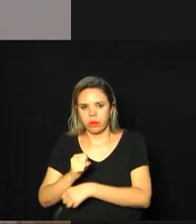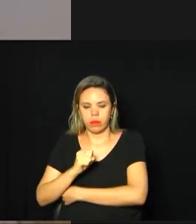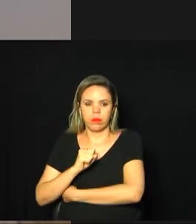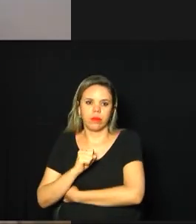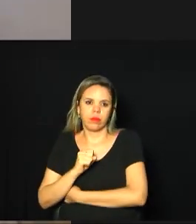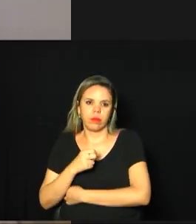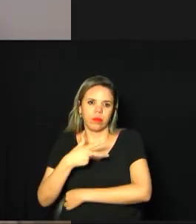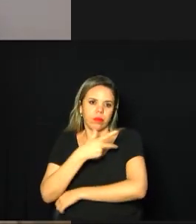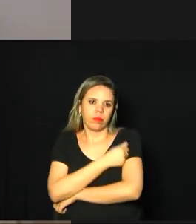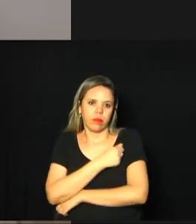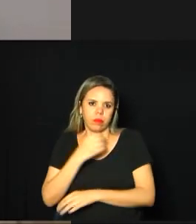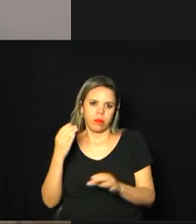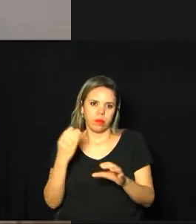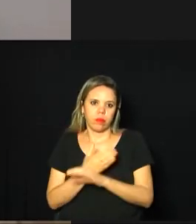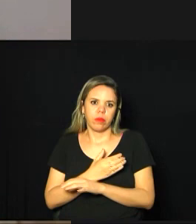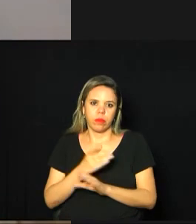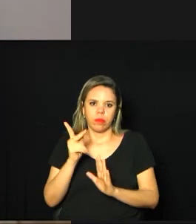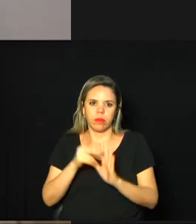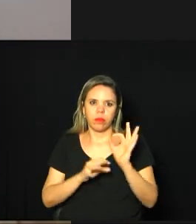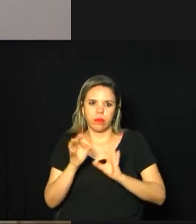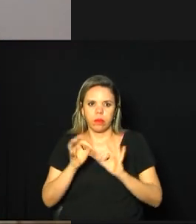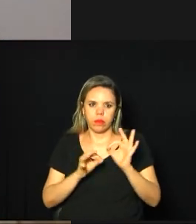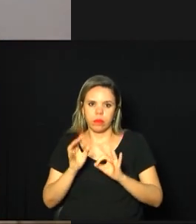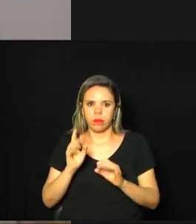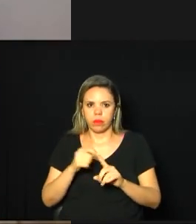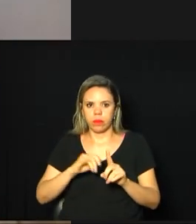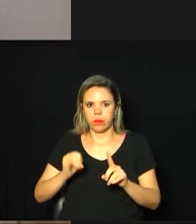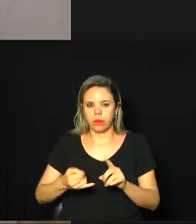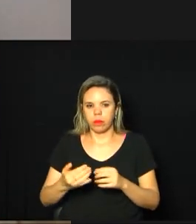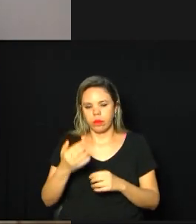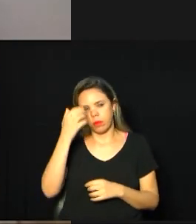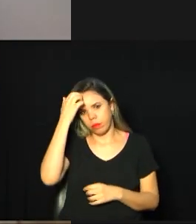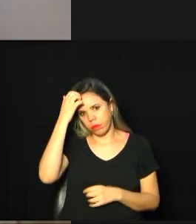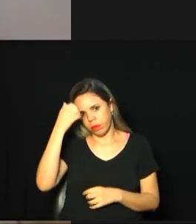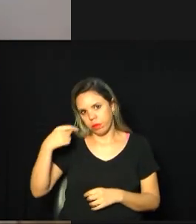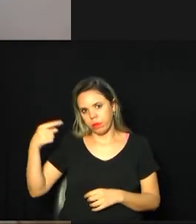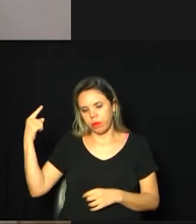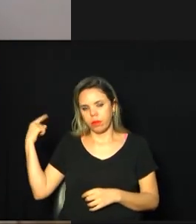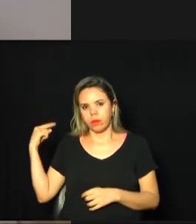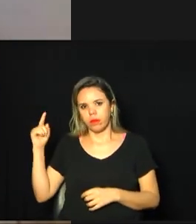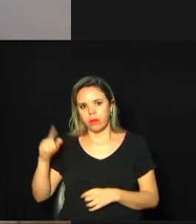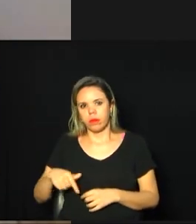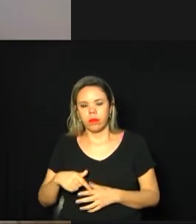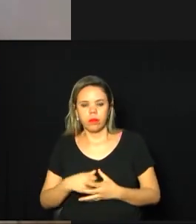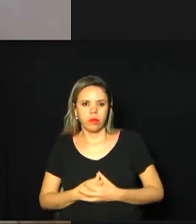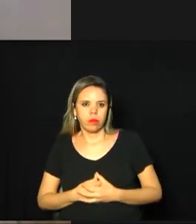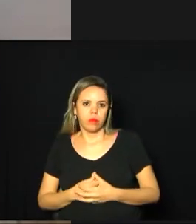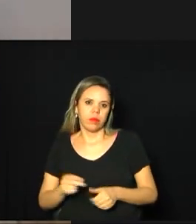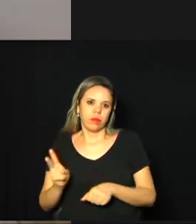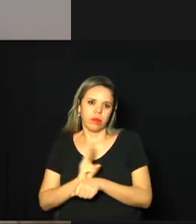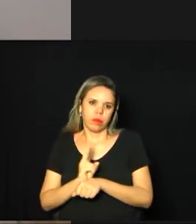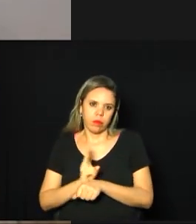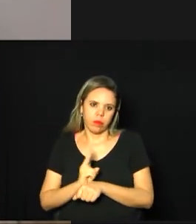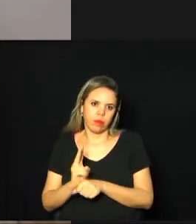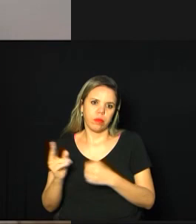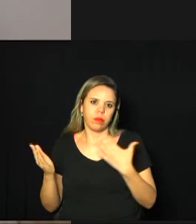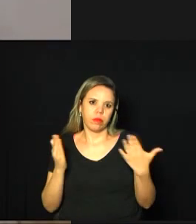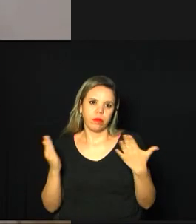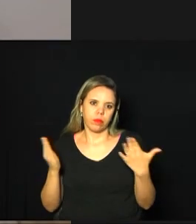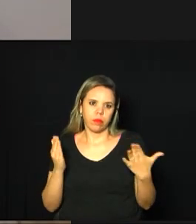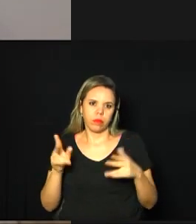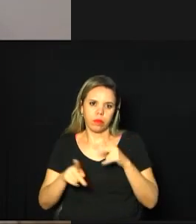imunização completa. A nossa projeção em janeiro era de uma segurança relativa em